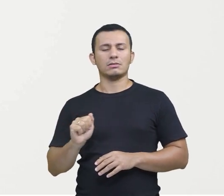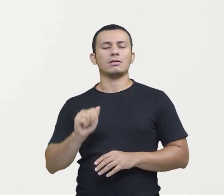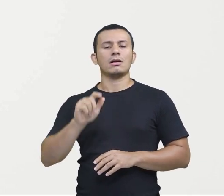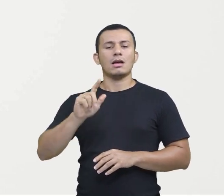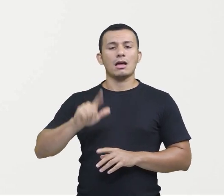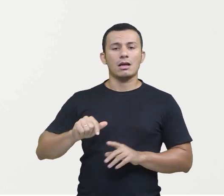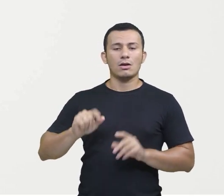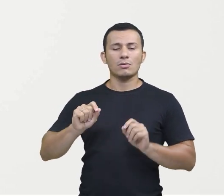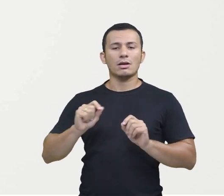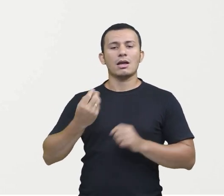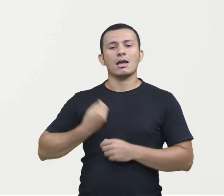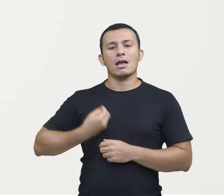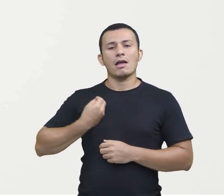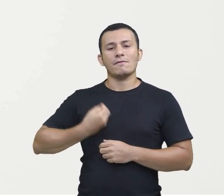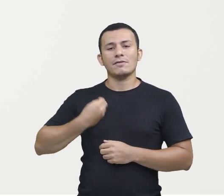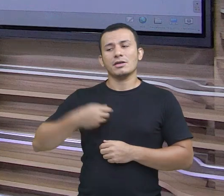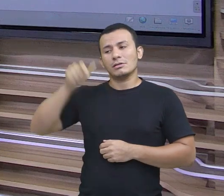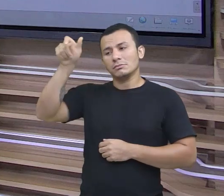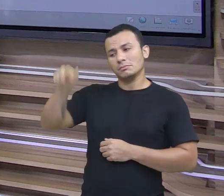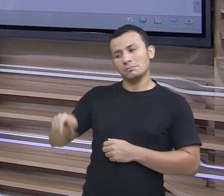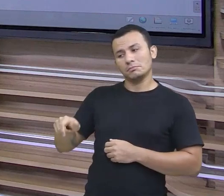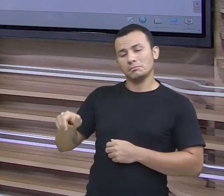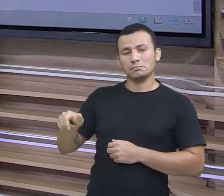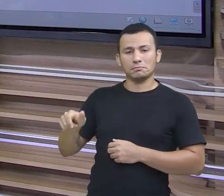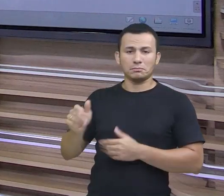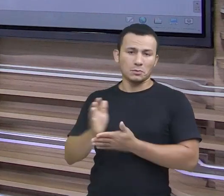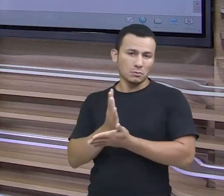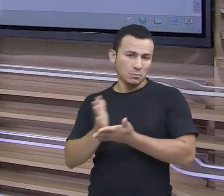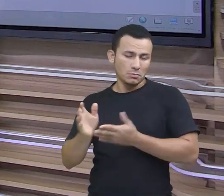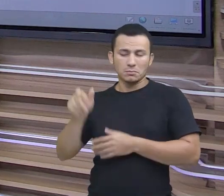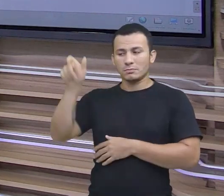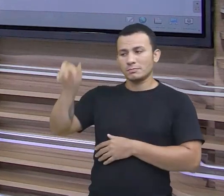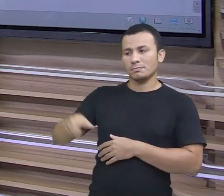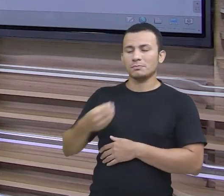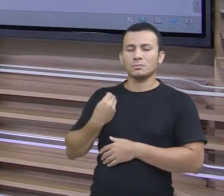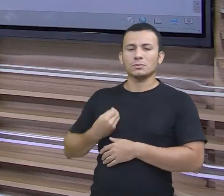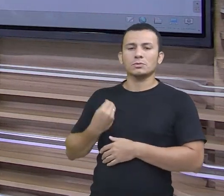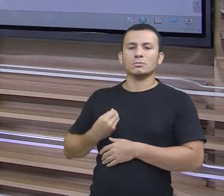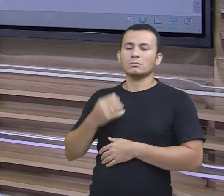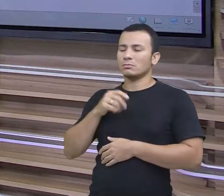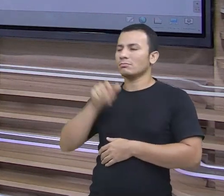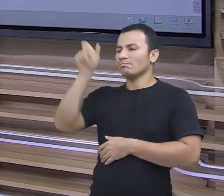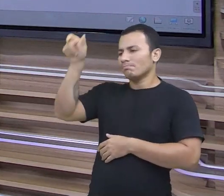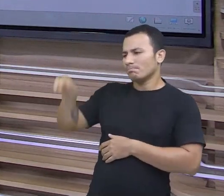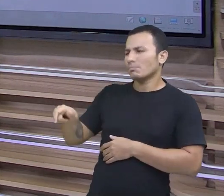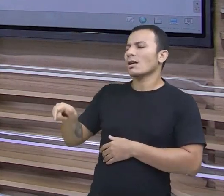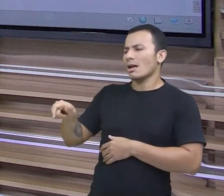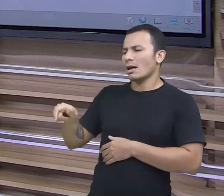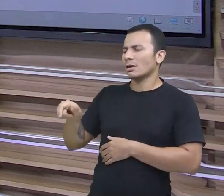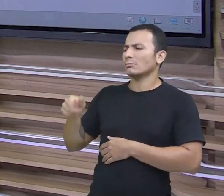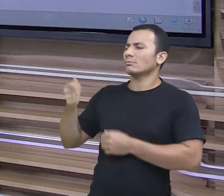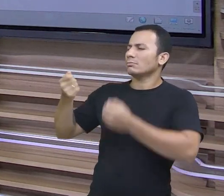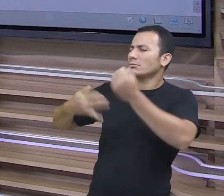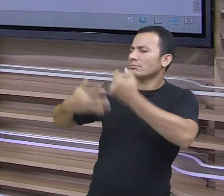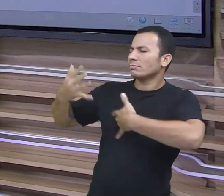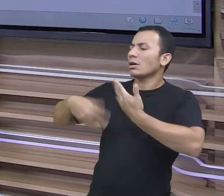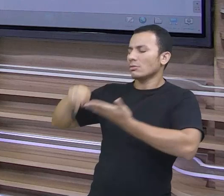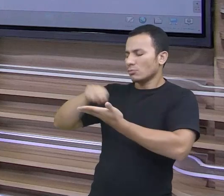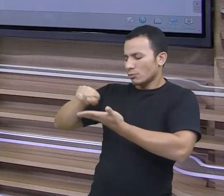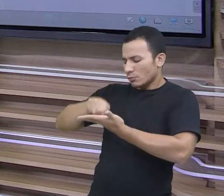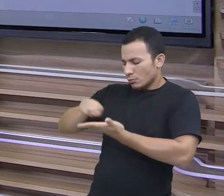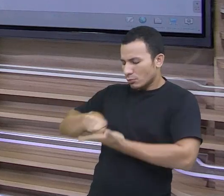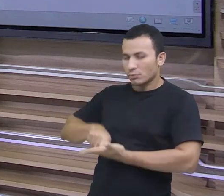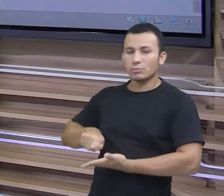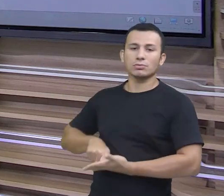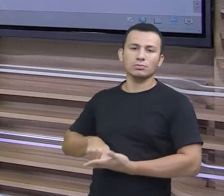a vida de alguém. Escrever sobre a vida de alguém. Vamos escolher um personagem